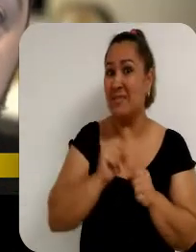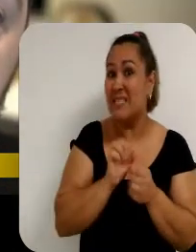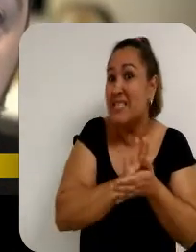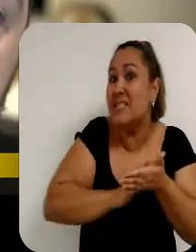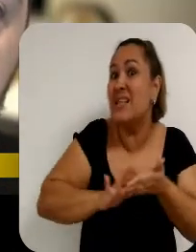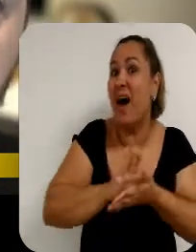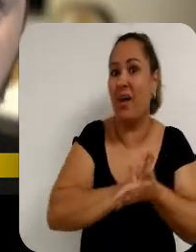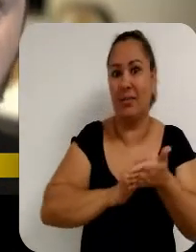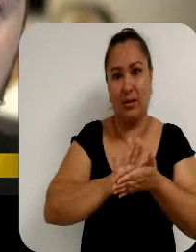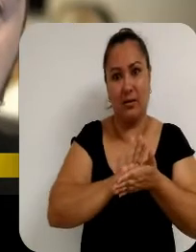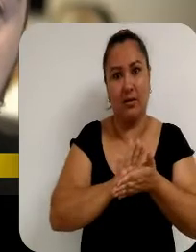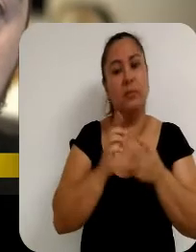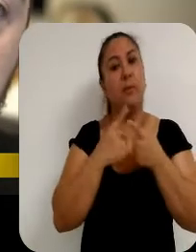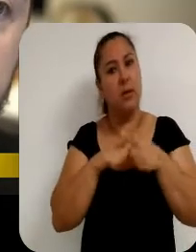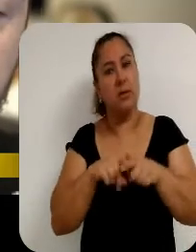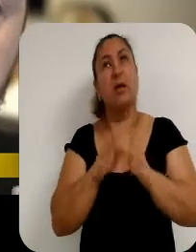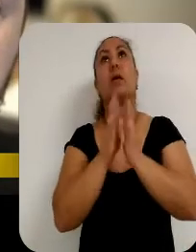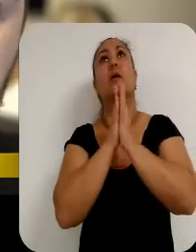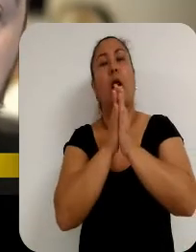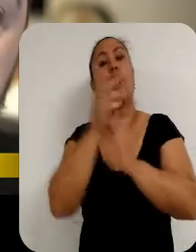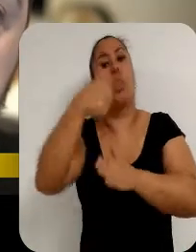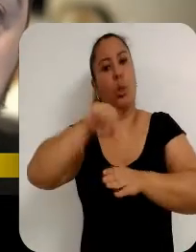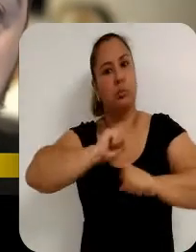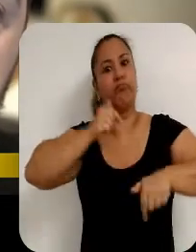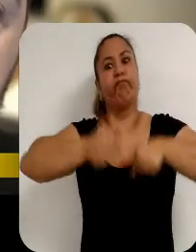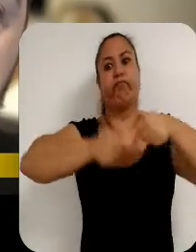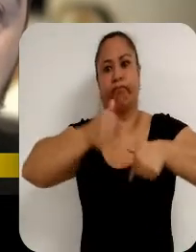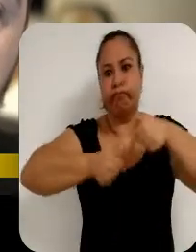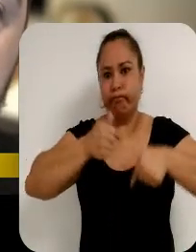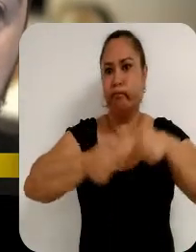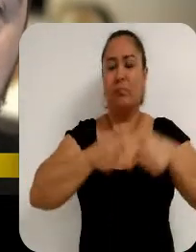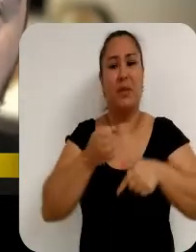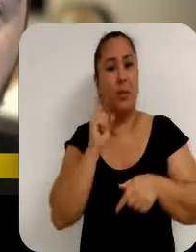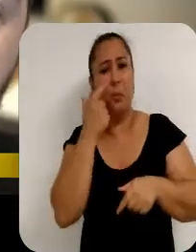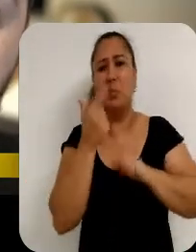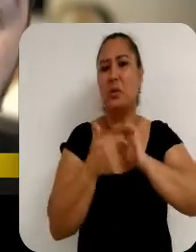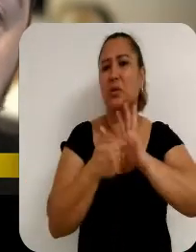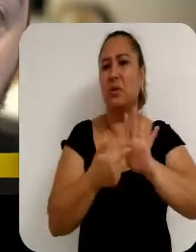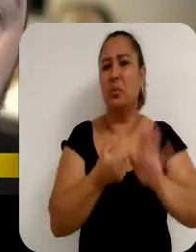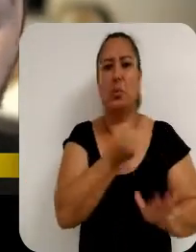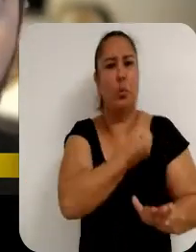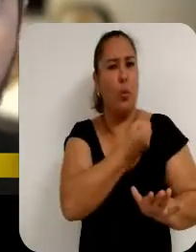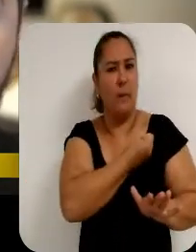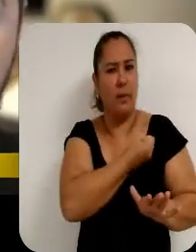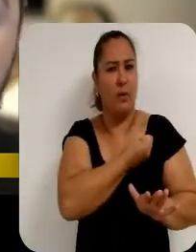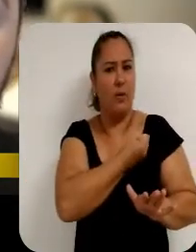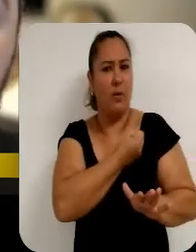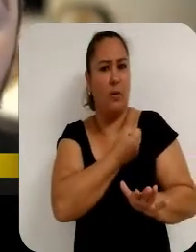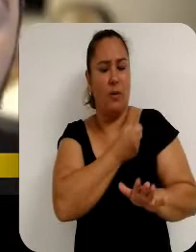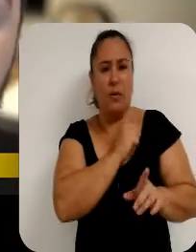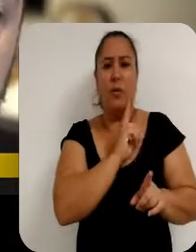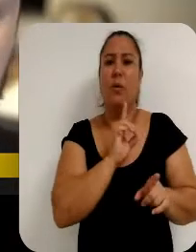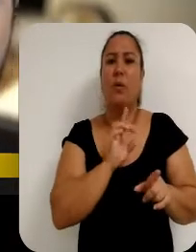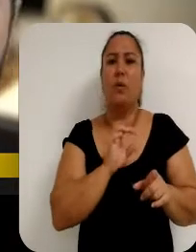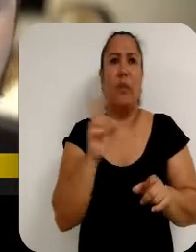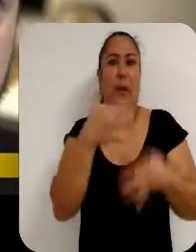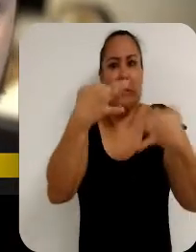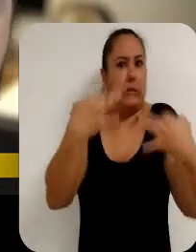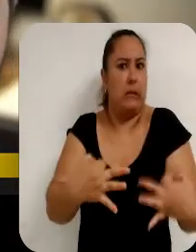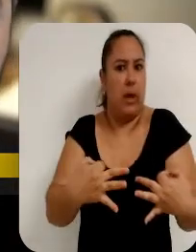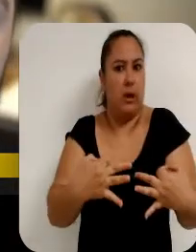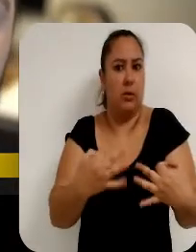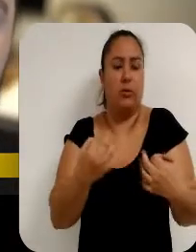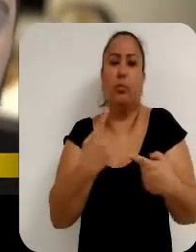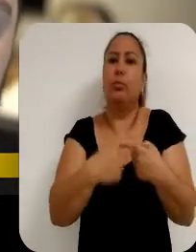está fazendo. E eu estou extrapolando números grosseiros aqui. Porque o Brasil tem uma proporção de idosos diferentes desses países. Não dá para eu